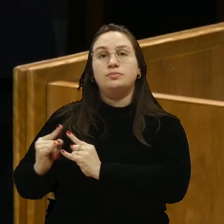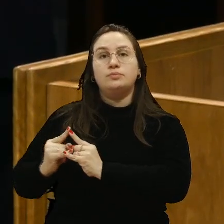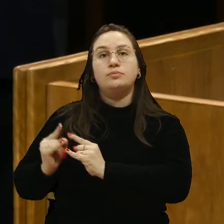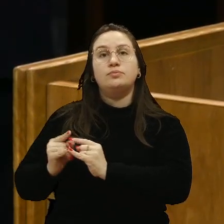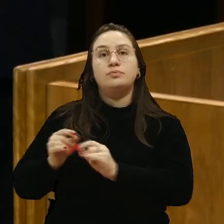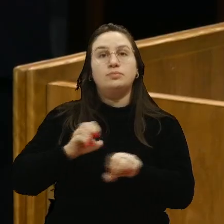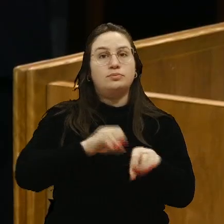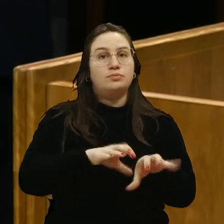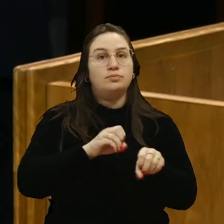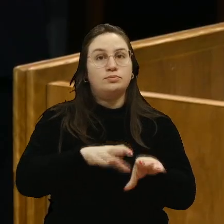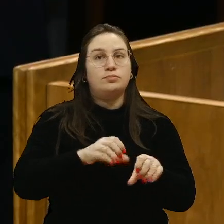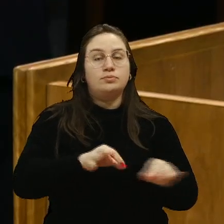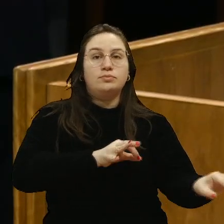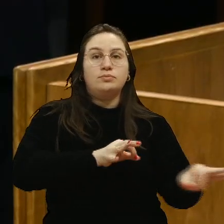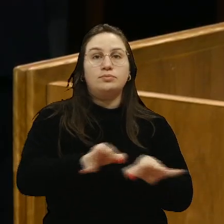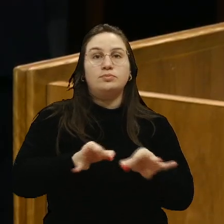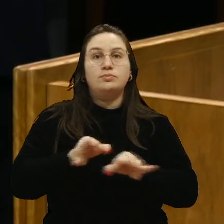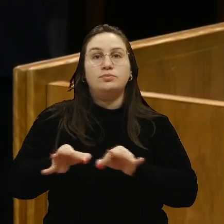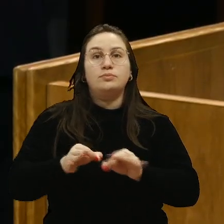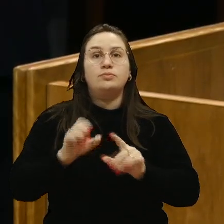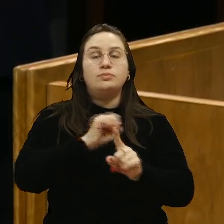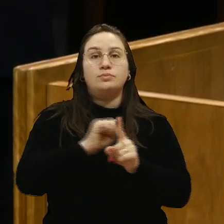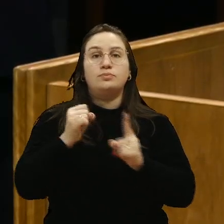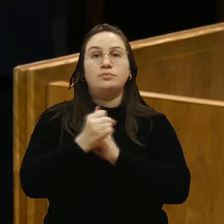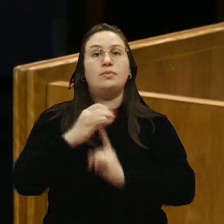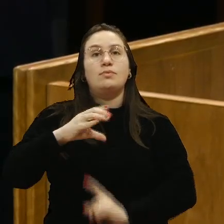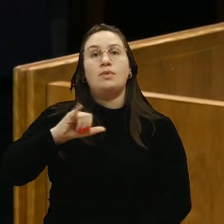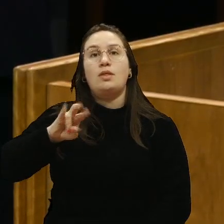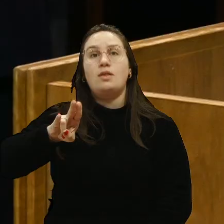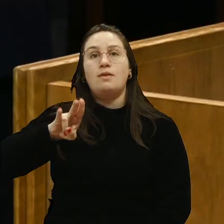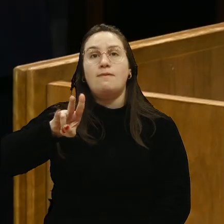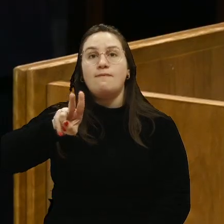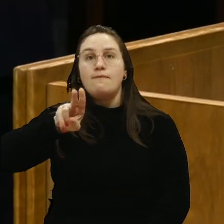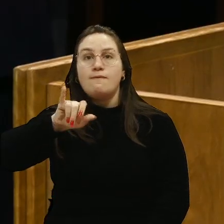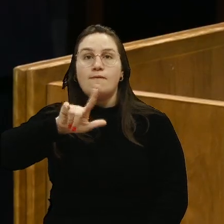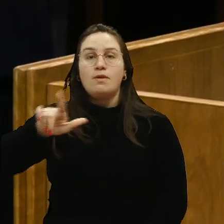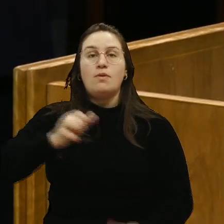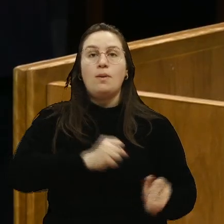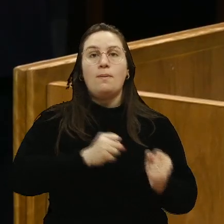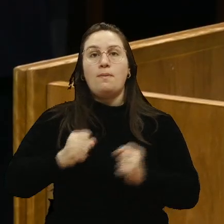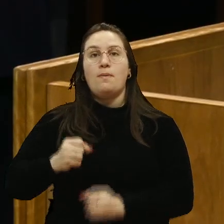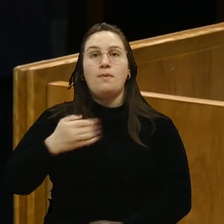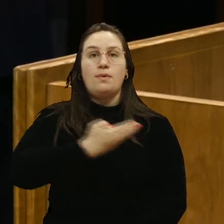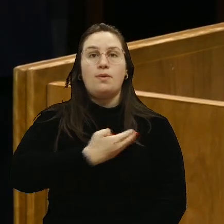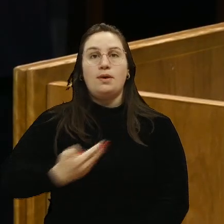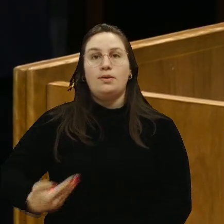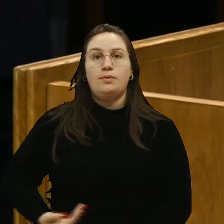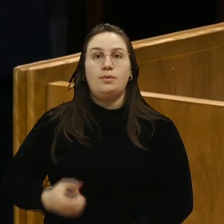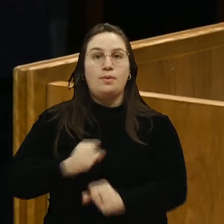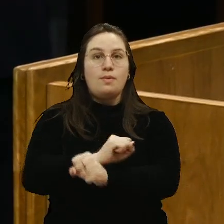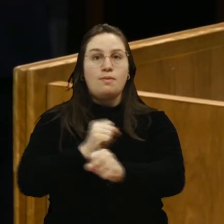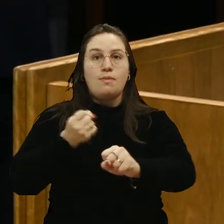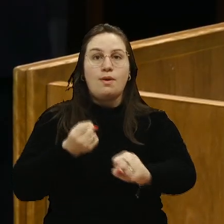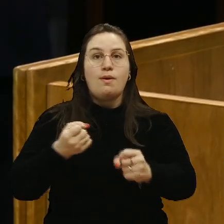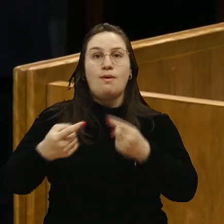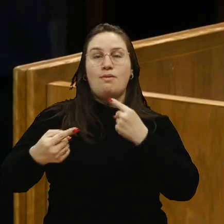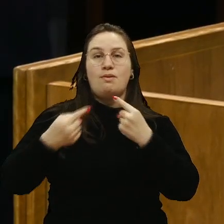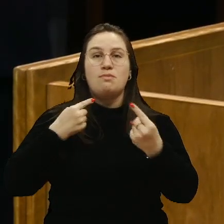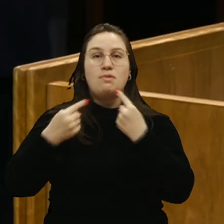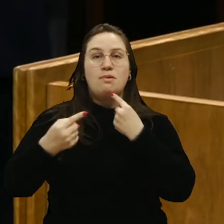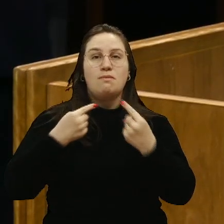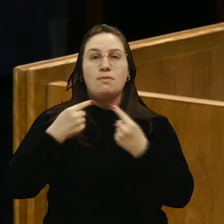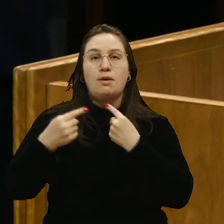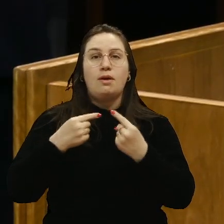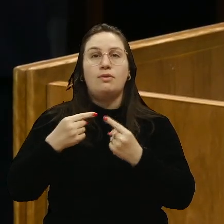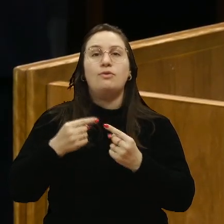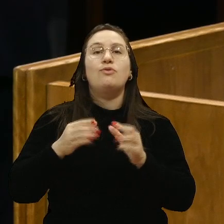ensino, organizações da sociedade civil e poder público, ampliando o debate sobre a